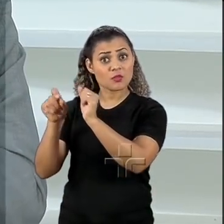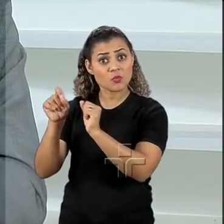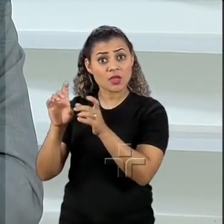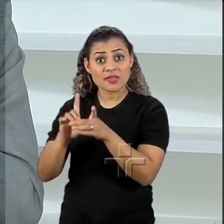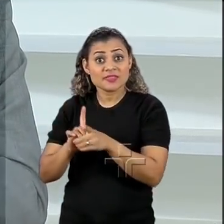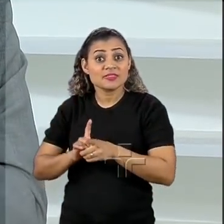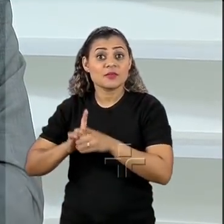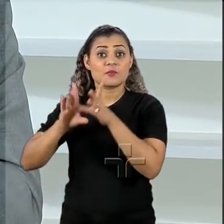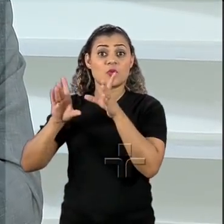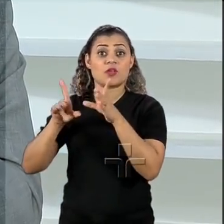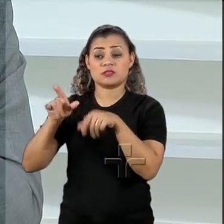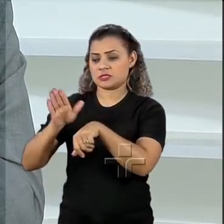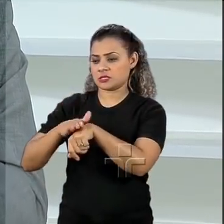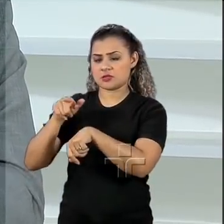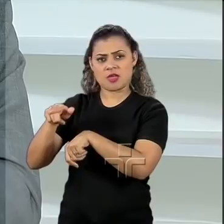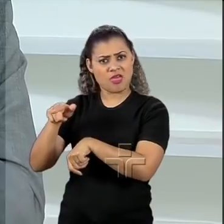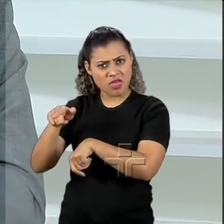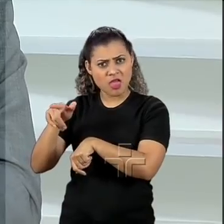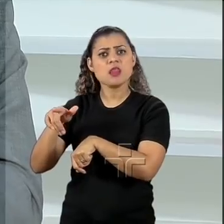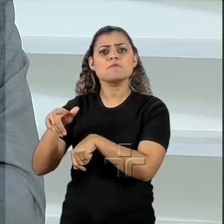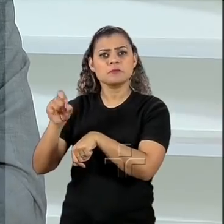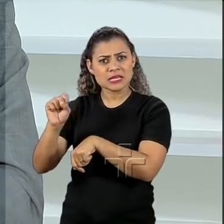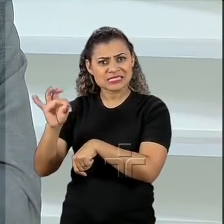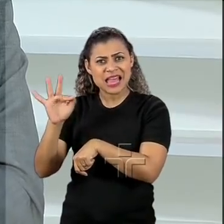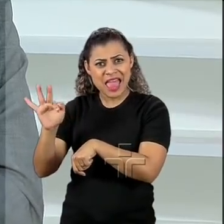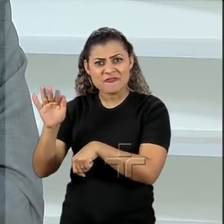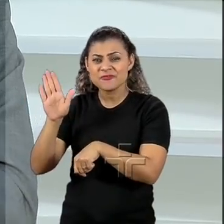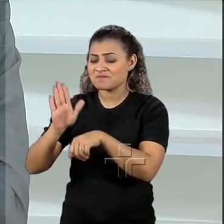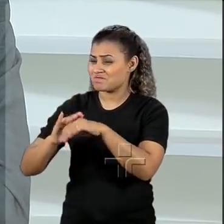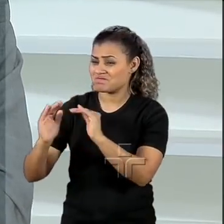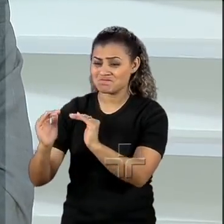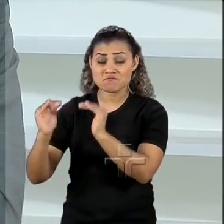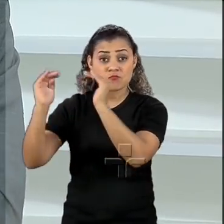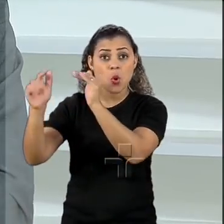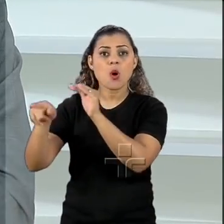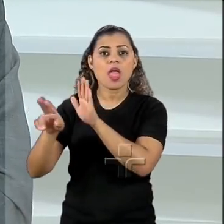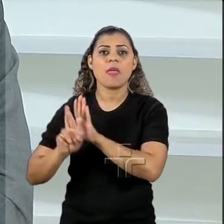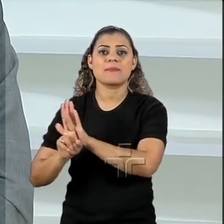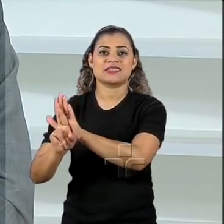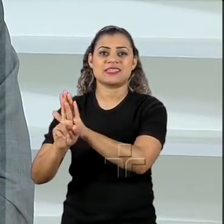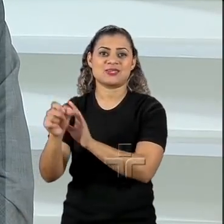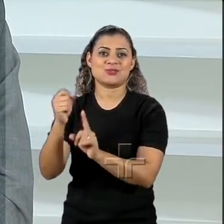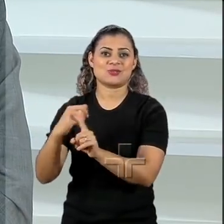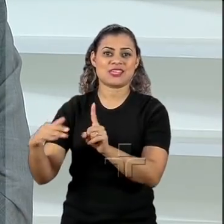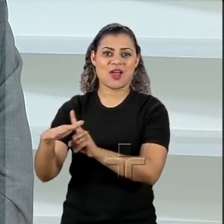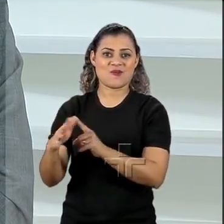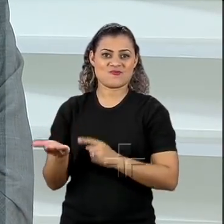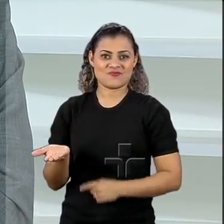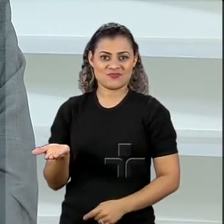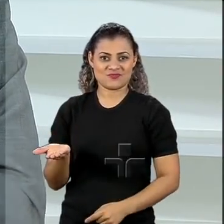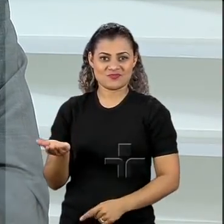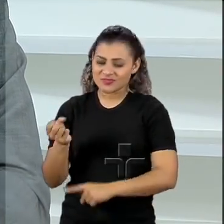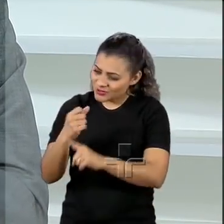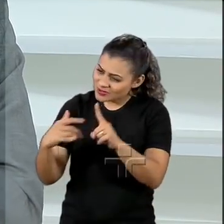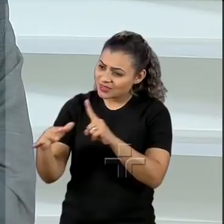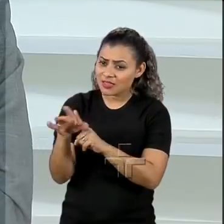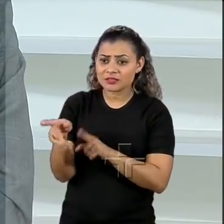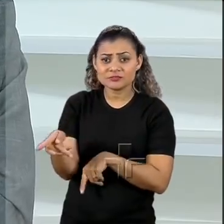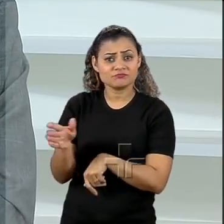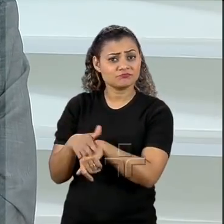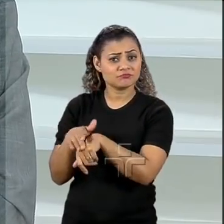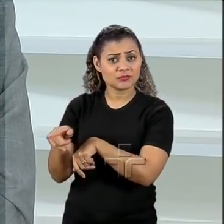democracia elegeu como aquele que deva representar a sociedade. Isso é o poder legislativo. Não é votado, então, né? Não é